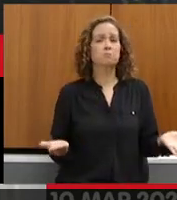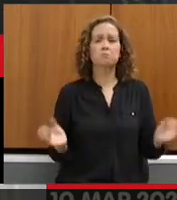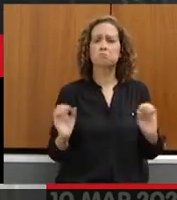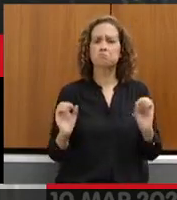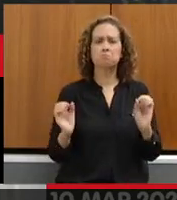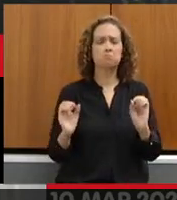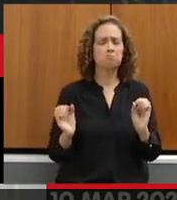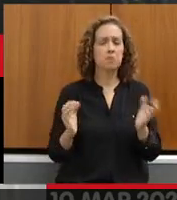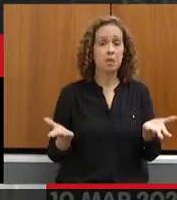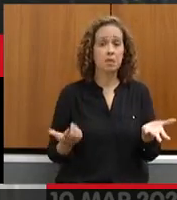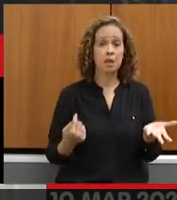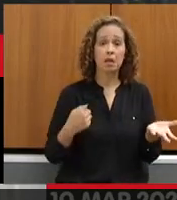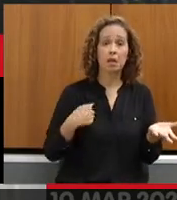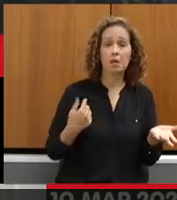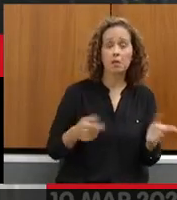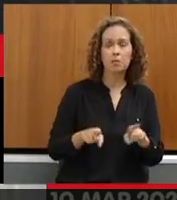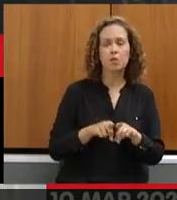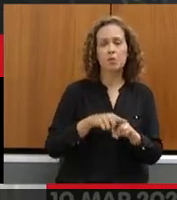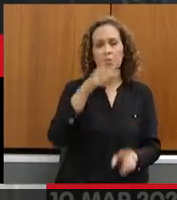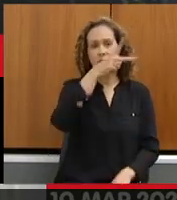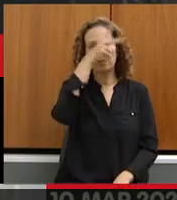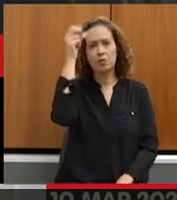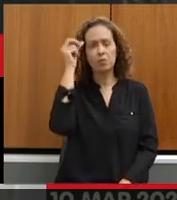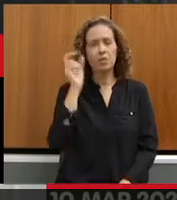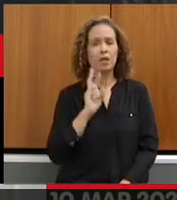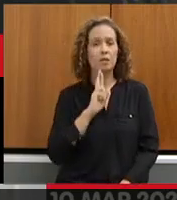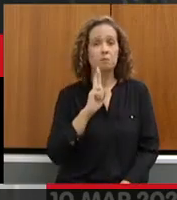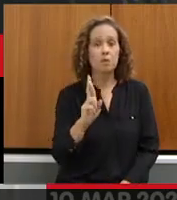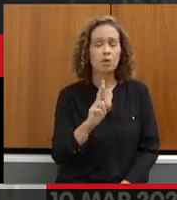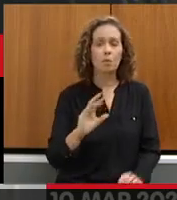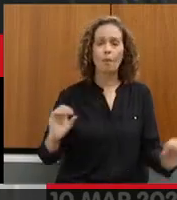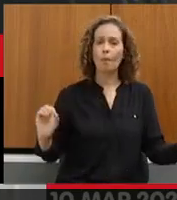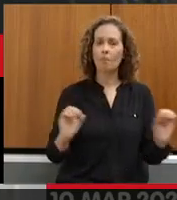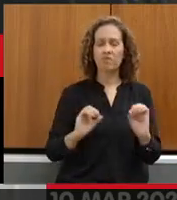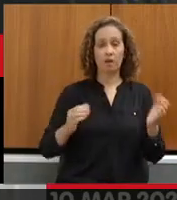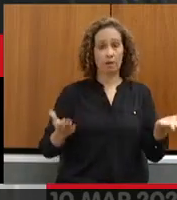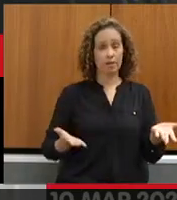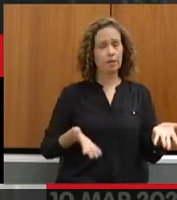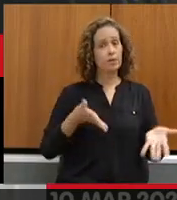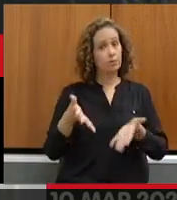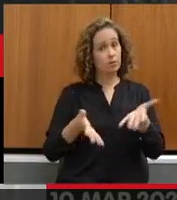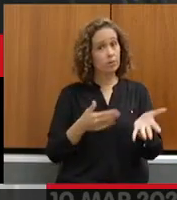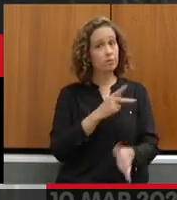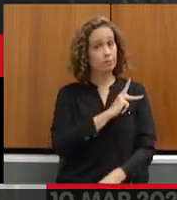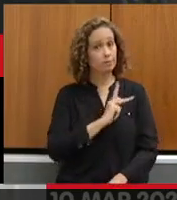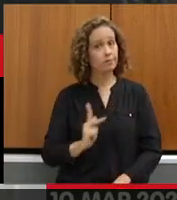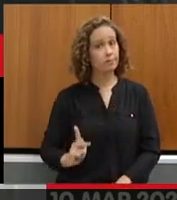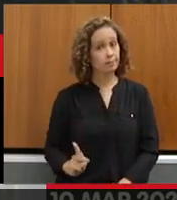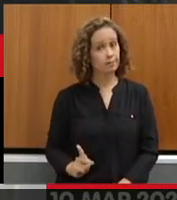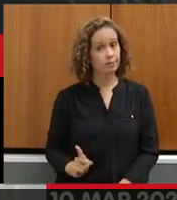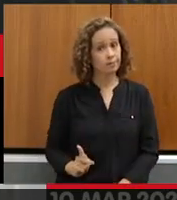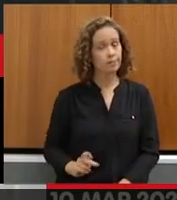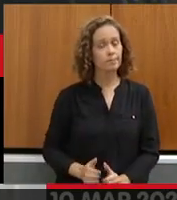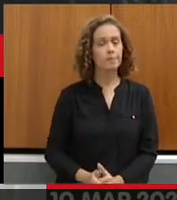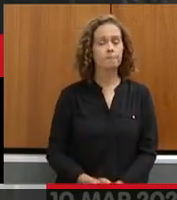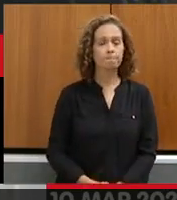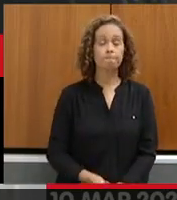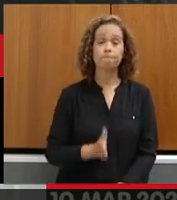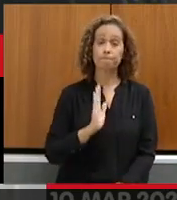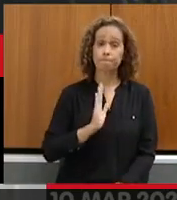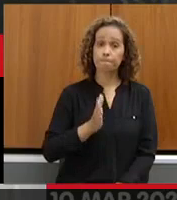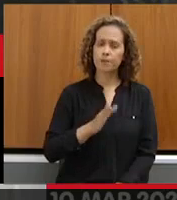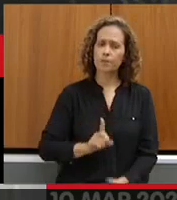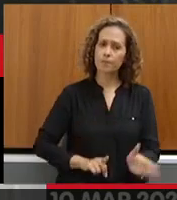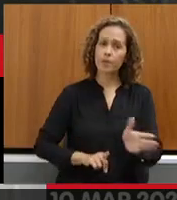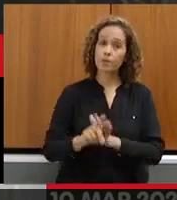nem a prefeitura nós tivemos aí uma resposta e eu digo presidente eu ia